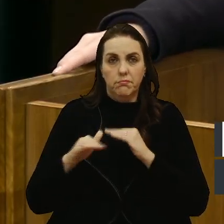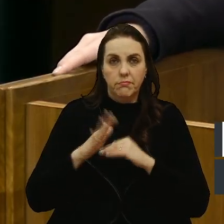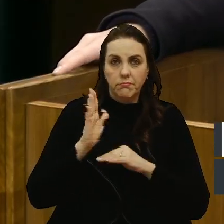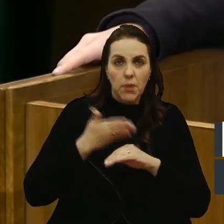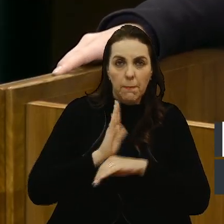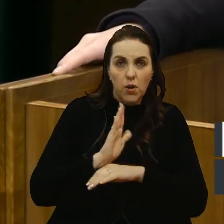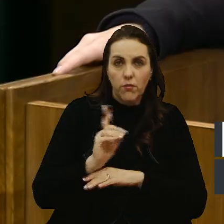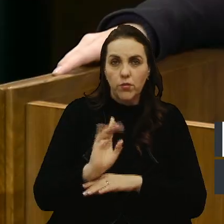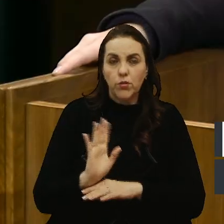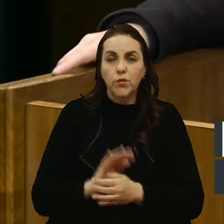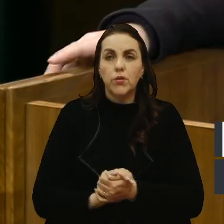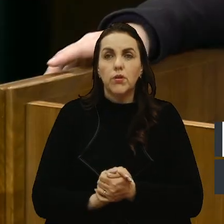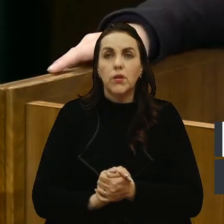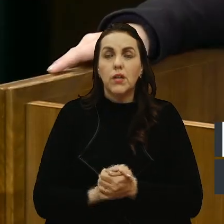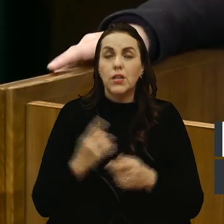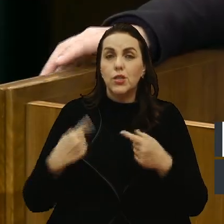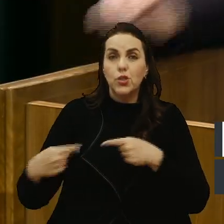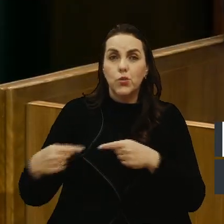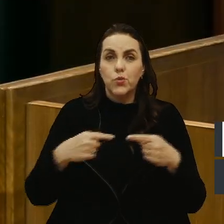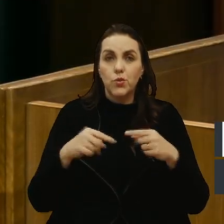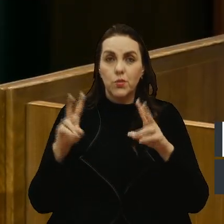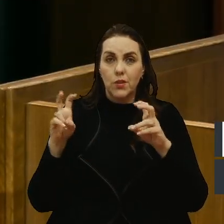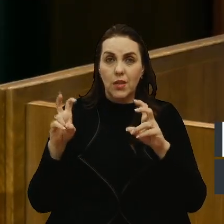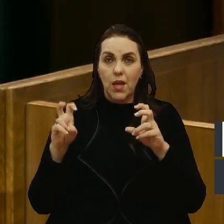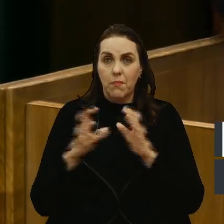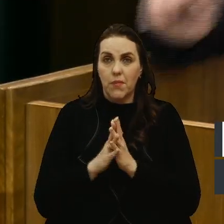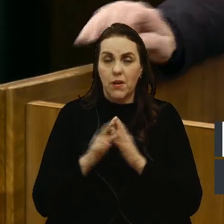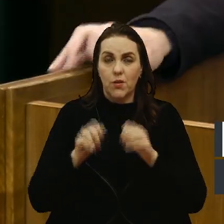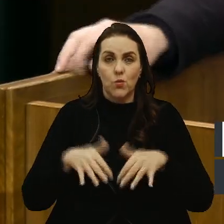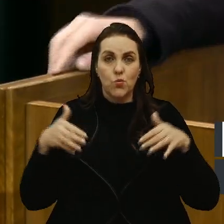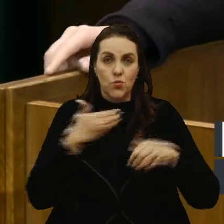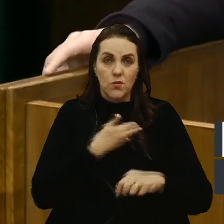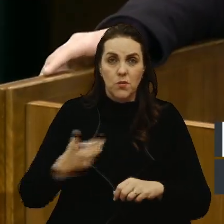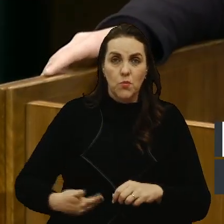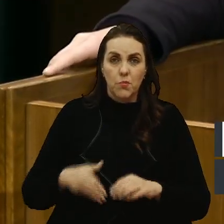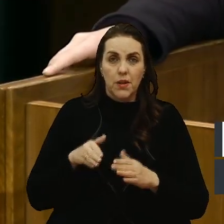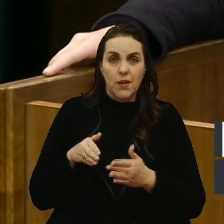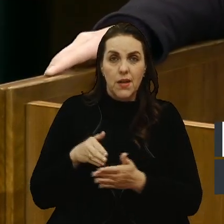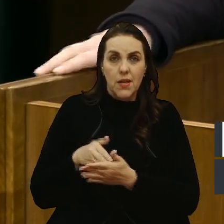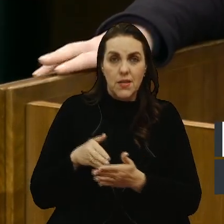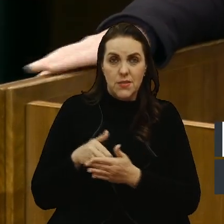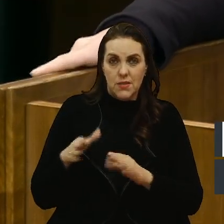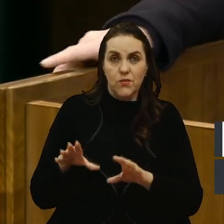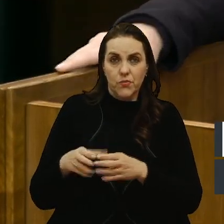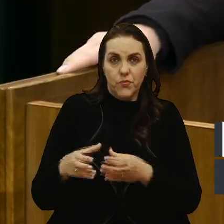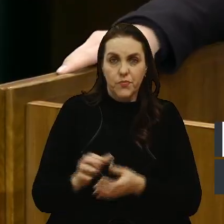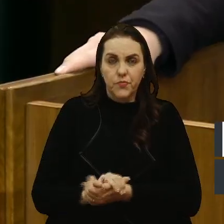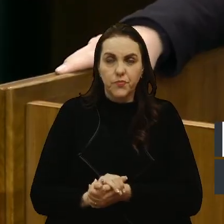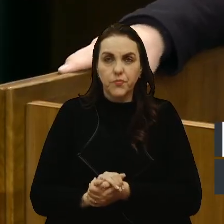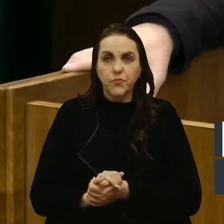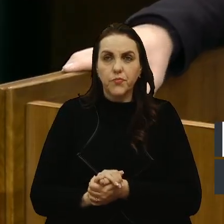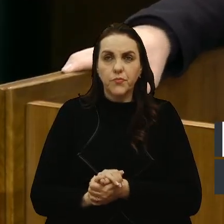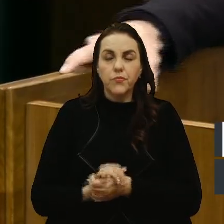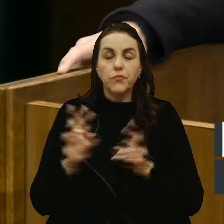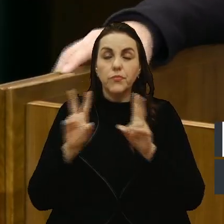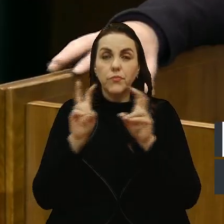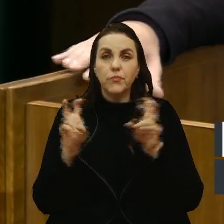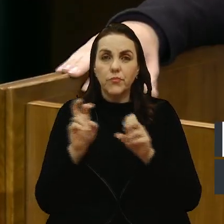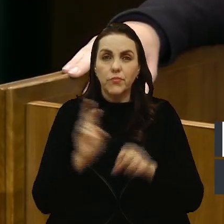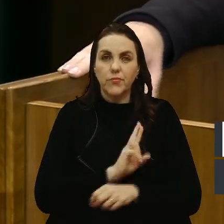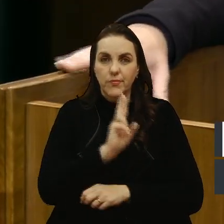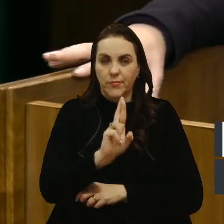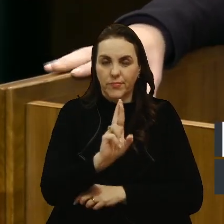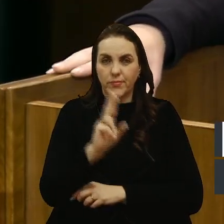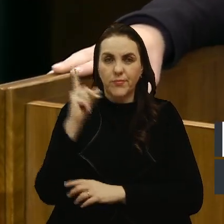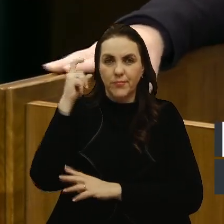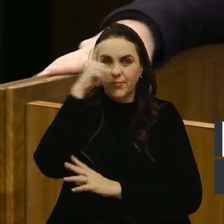tema, ela foi uma audiência pública restrita, né? Em segundo lugar, que esse tema representa a dificuldade que nós